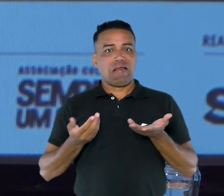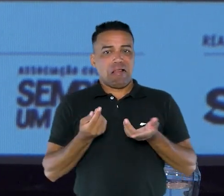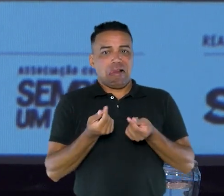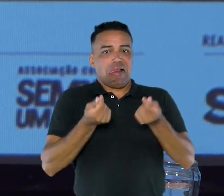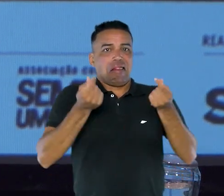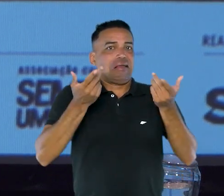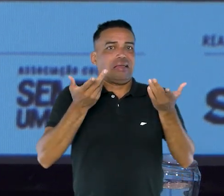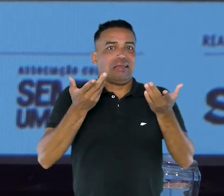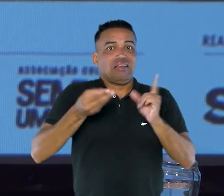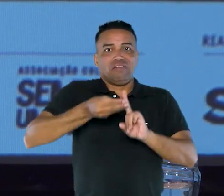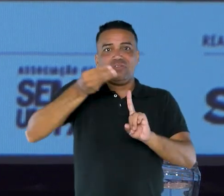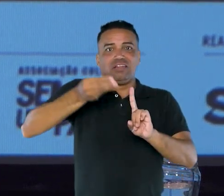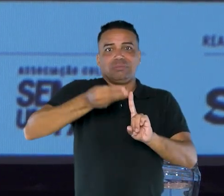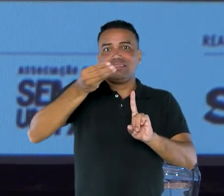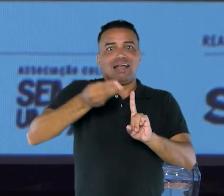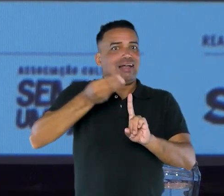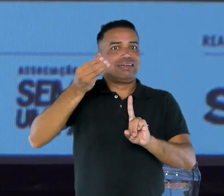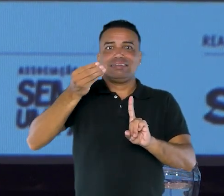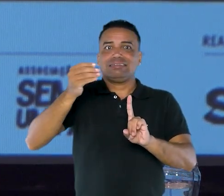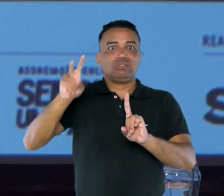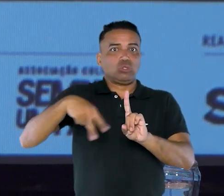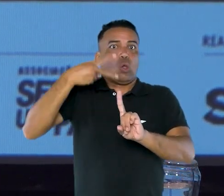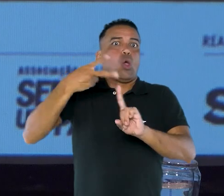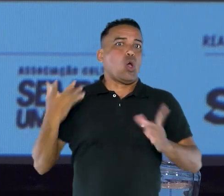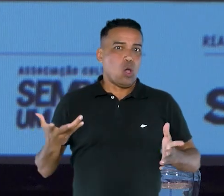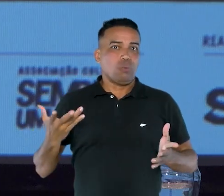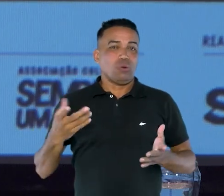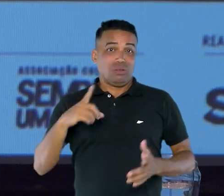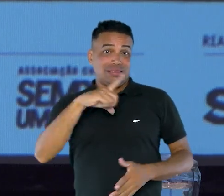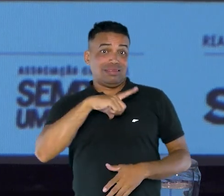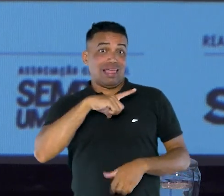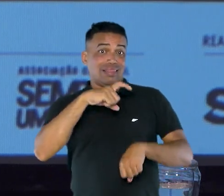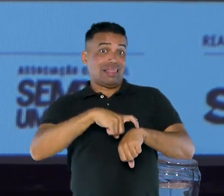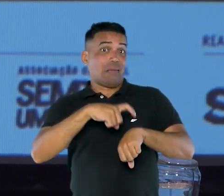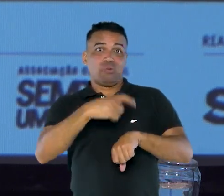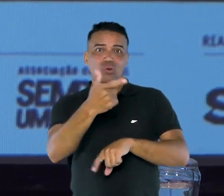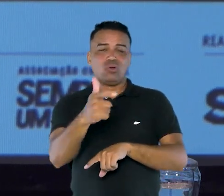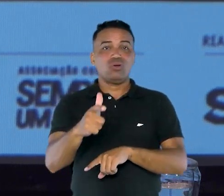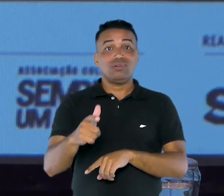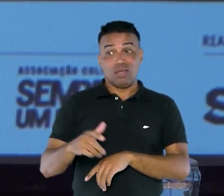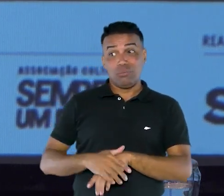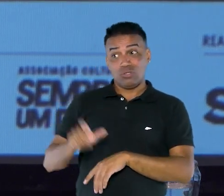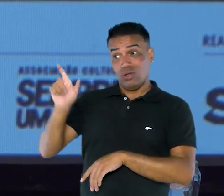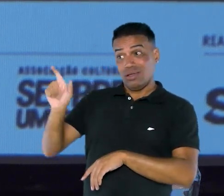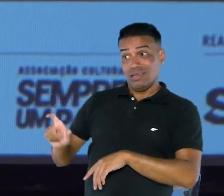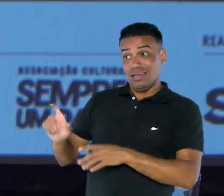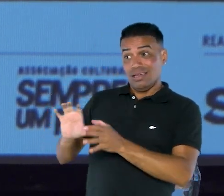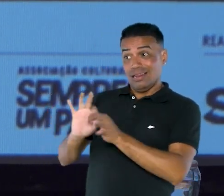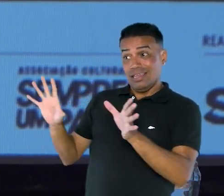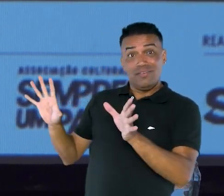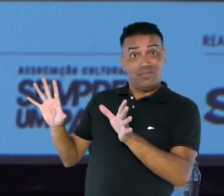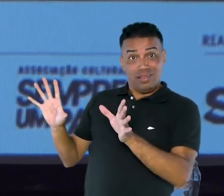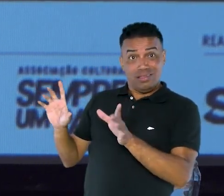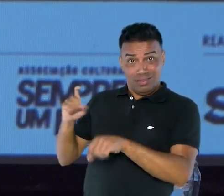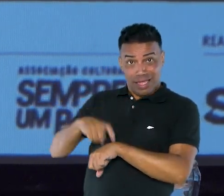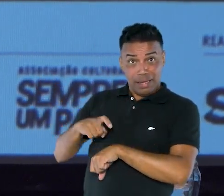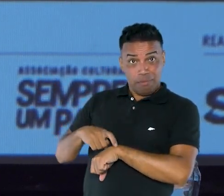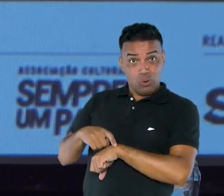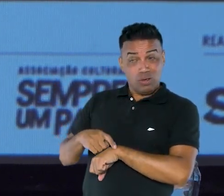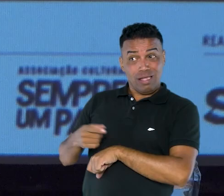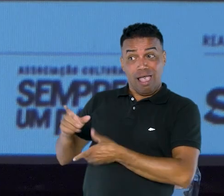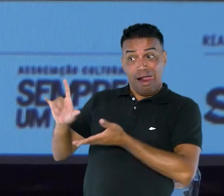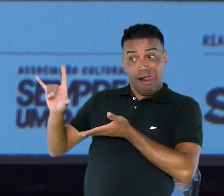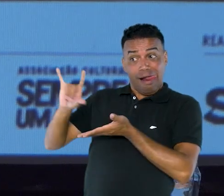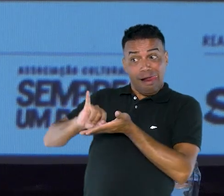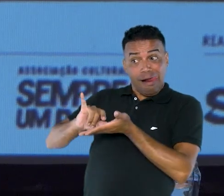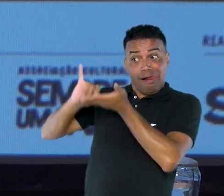as mais vulnerabilizadas na questão do tempo. E quem tem tempo livre está querendo mais capital, não tá muito aí